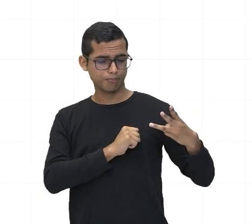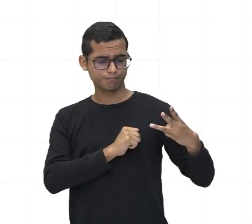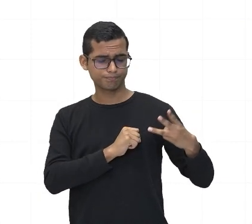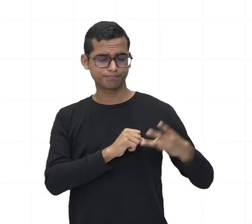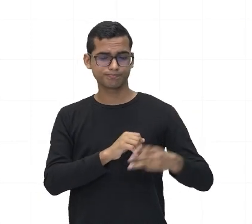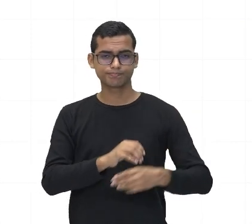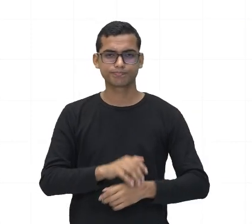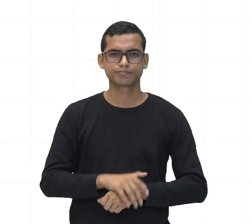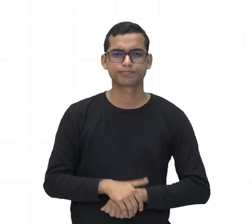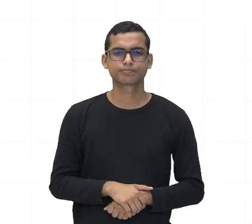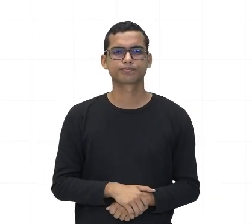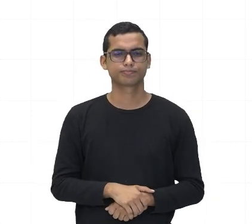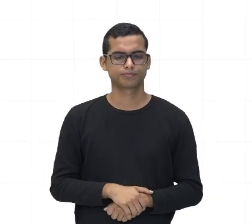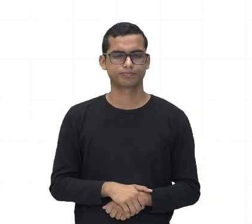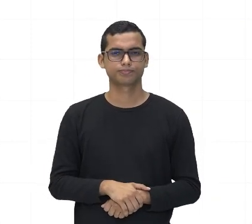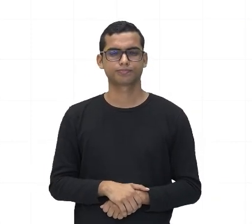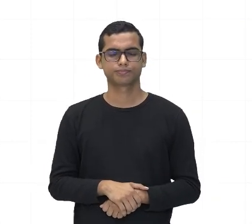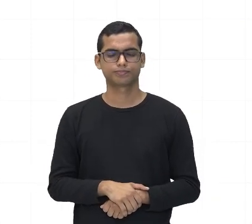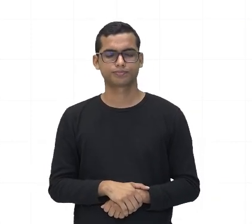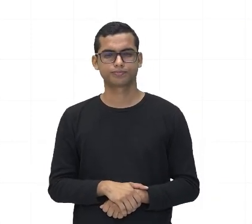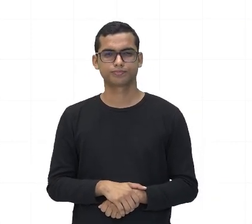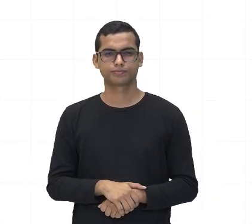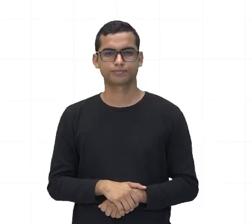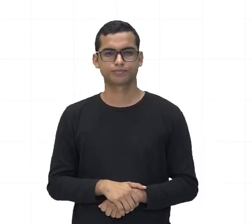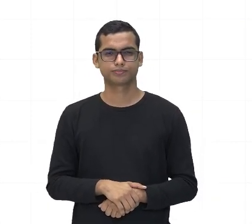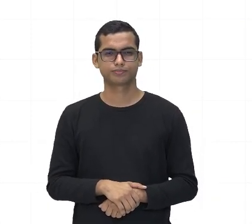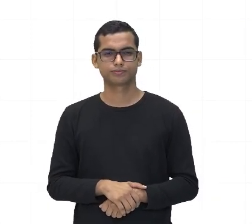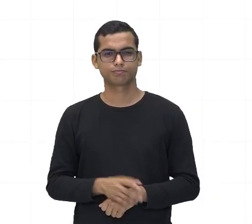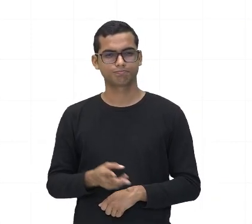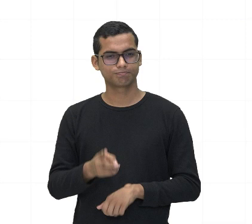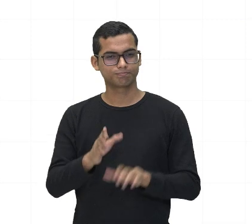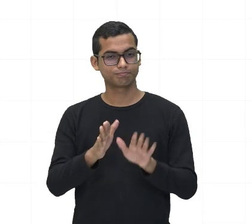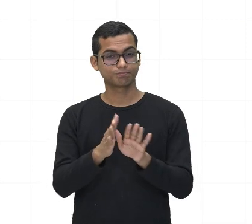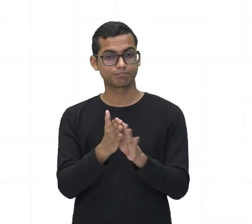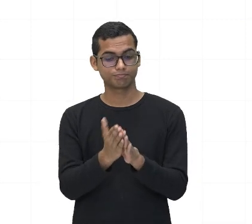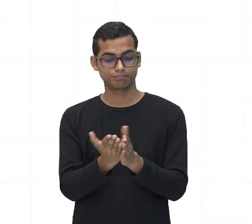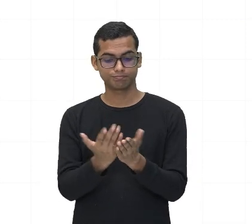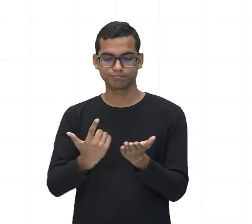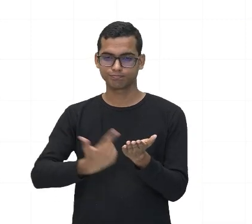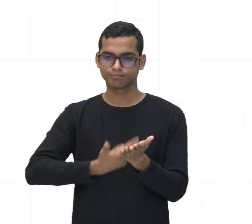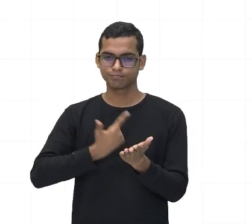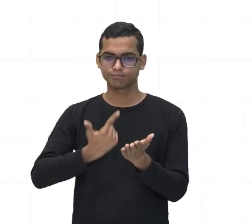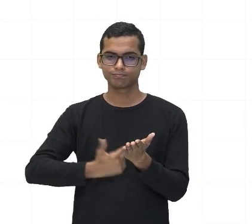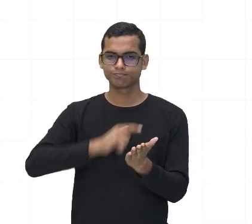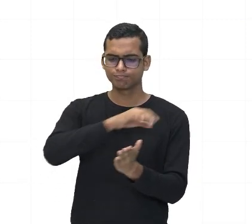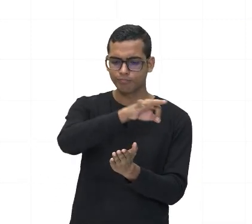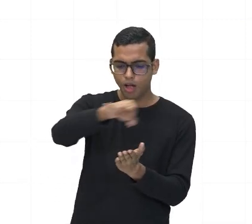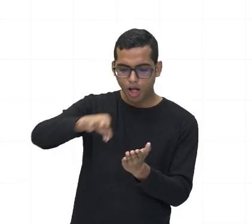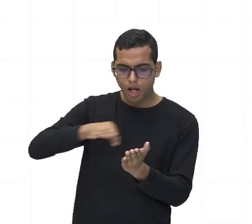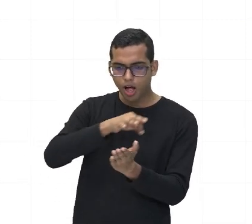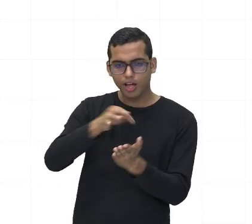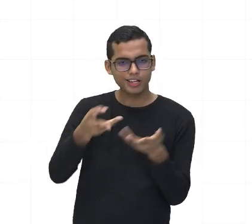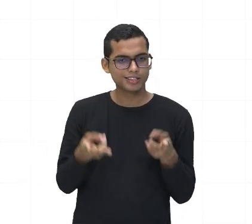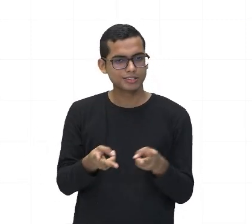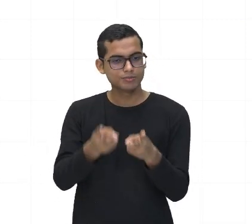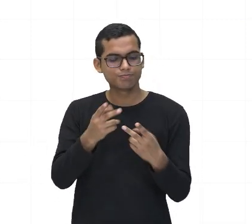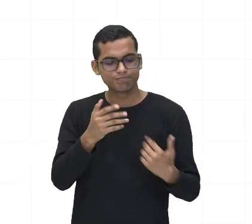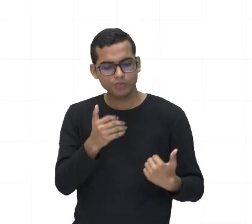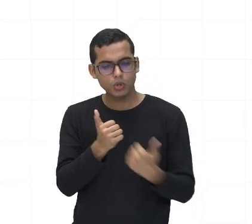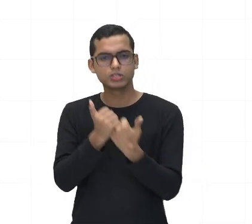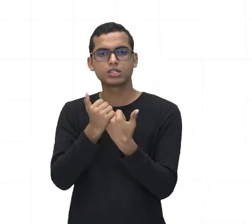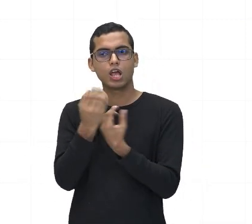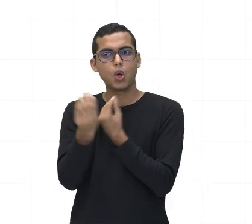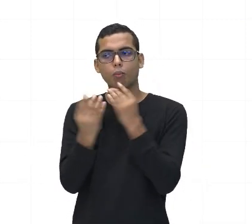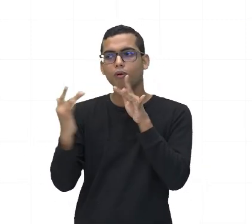o divino, né? Com algo maior do que você desse mundo material, seria essa importância do